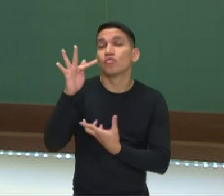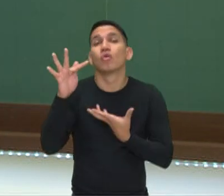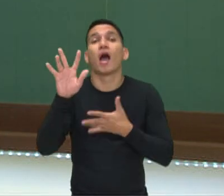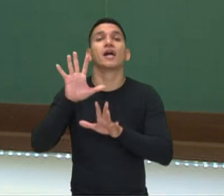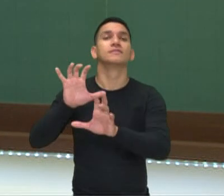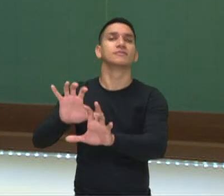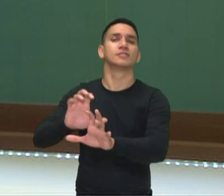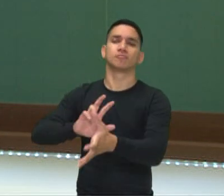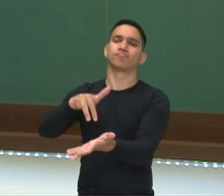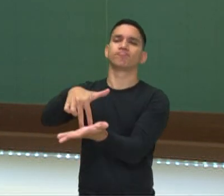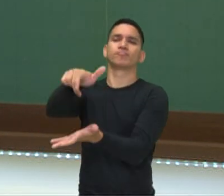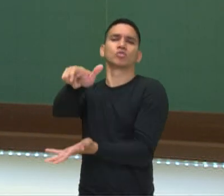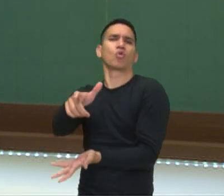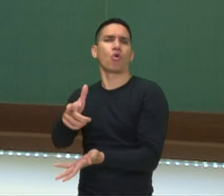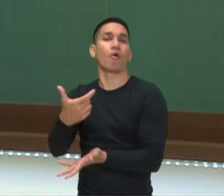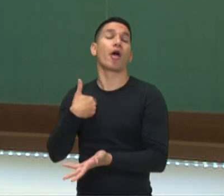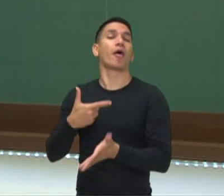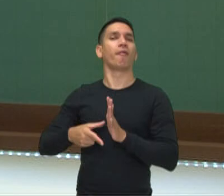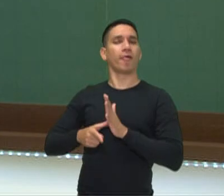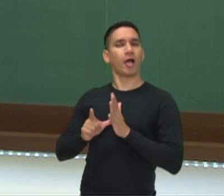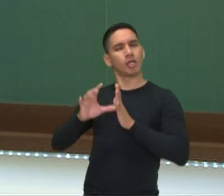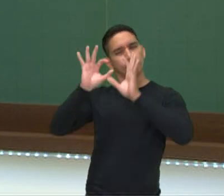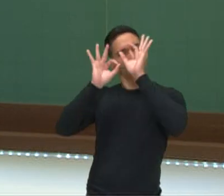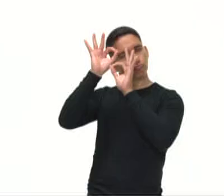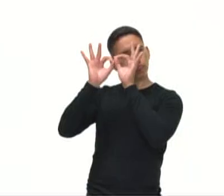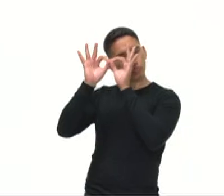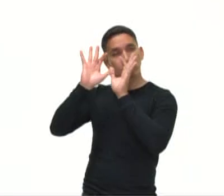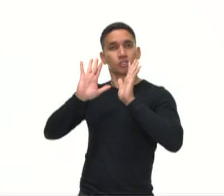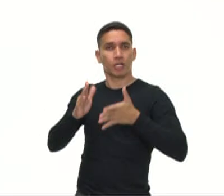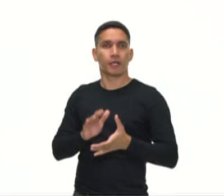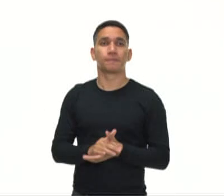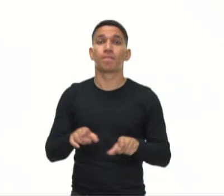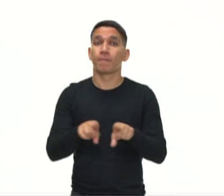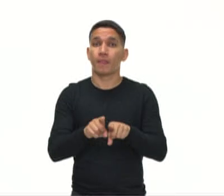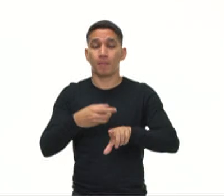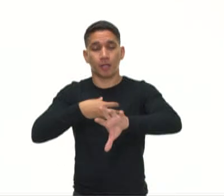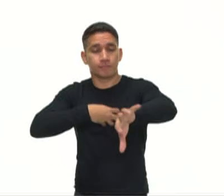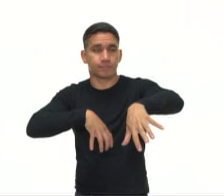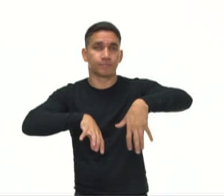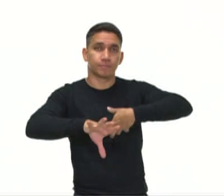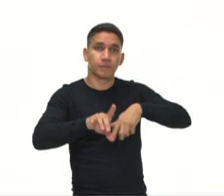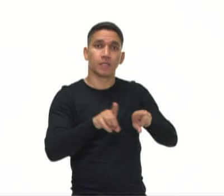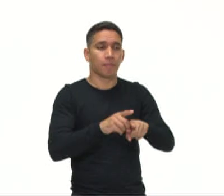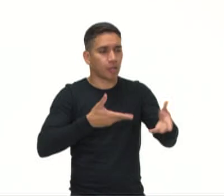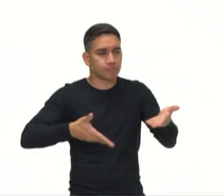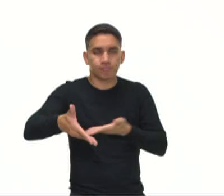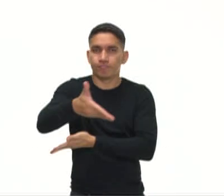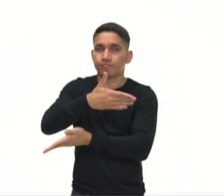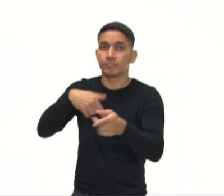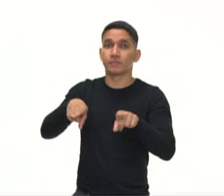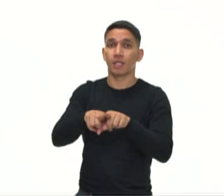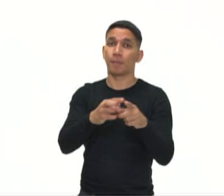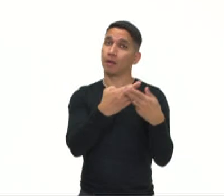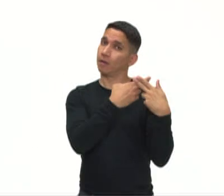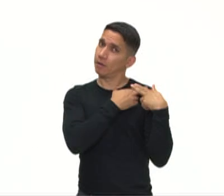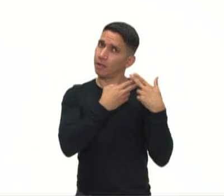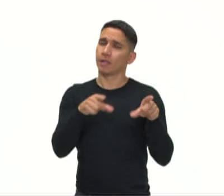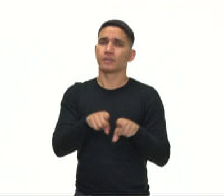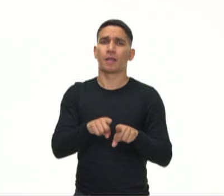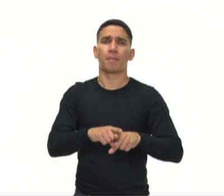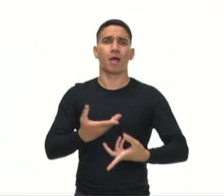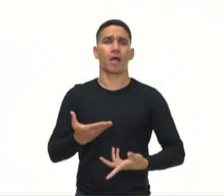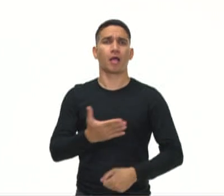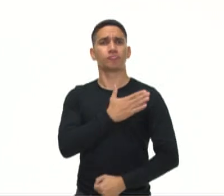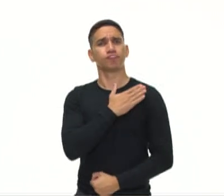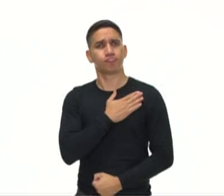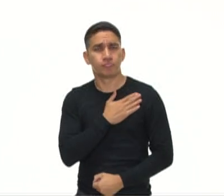tornar, isso tudo pode ser desenvolvido. A empatia, a colaboração, a responsabilidade, a cidadania,